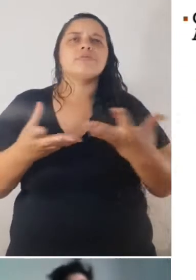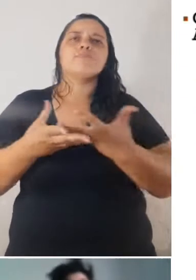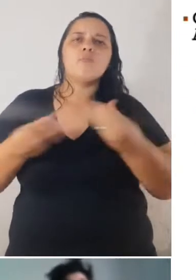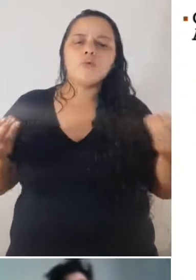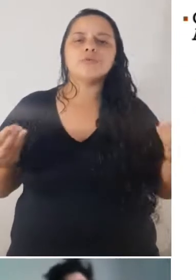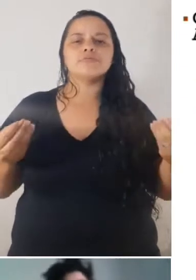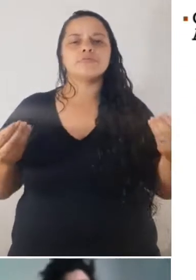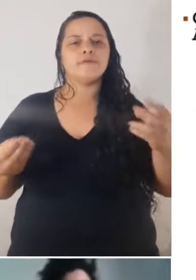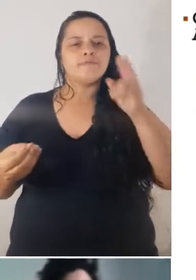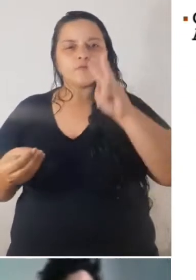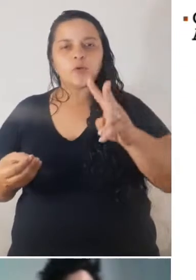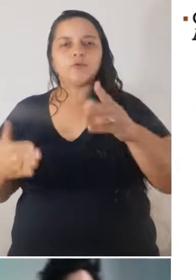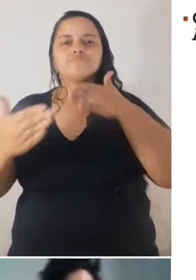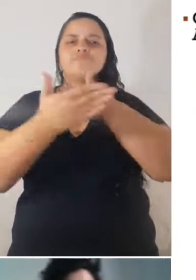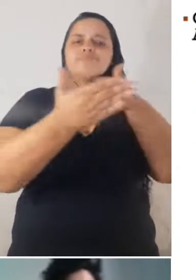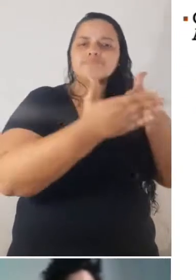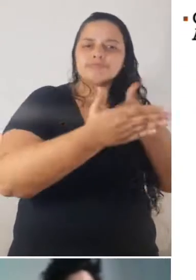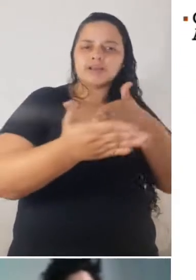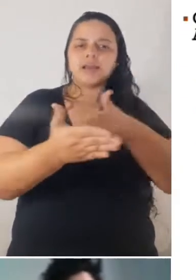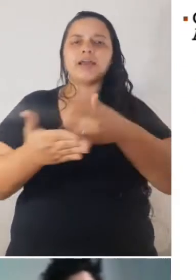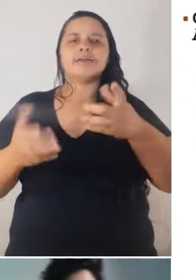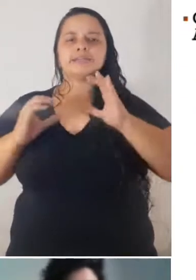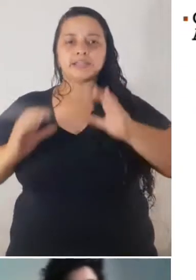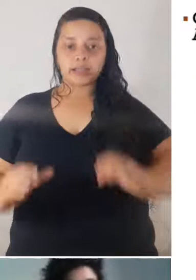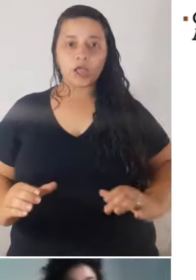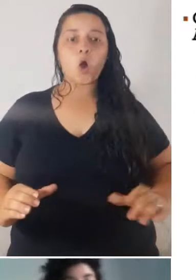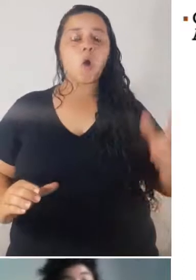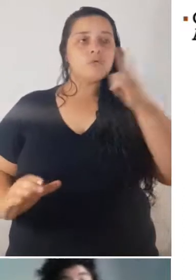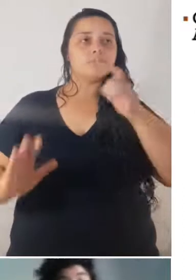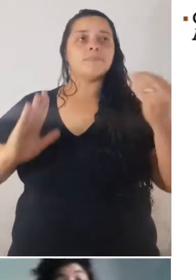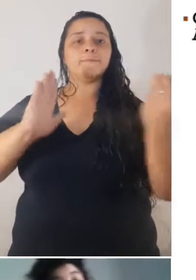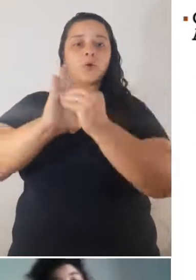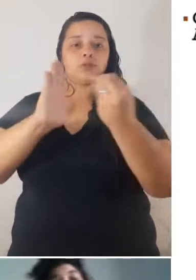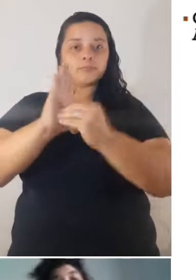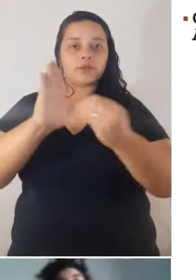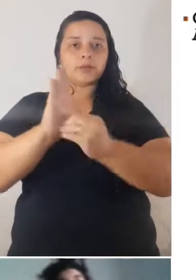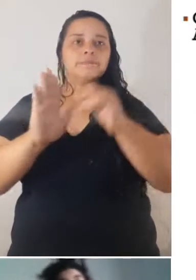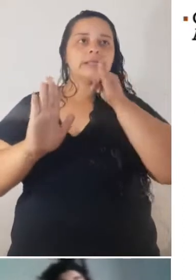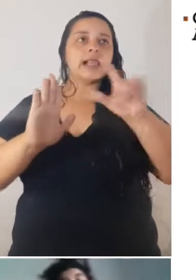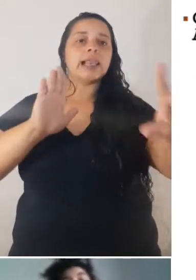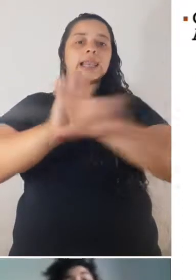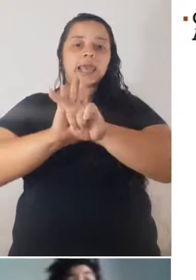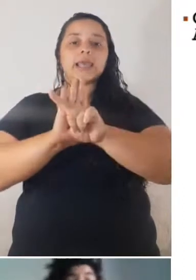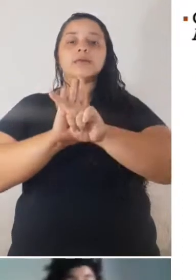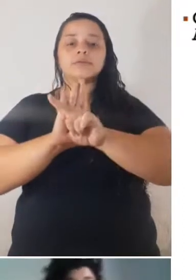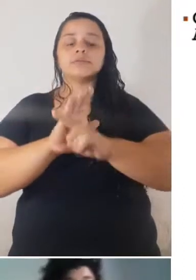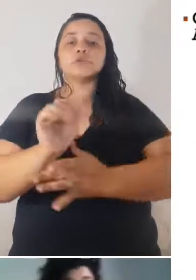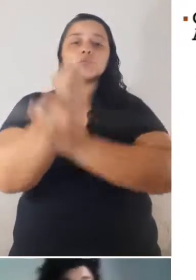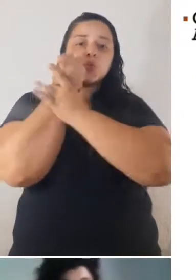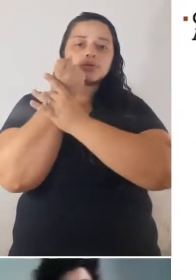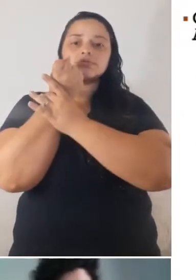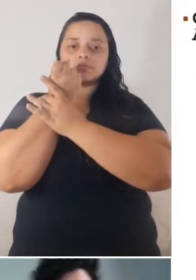Assim, diversos mecanismos que limitavam a cidadania foram instituídos, como, por exemplo, a Lei de